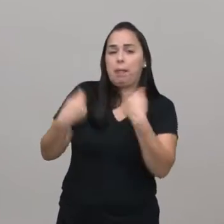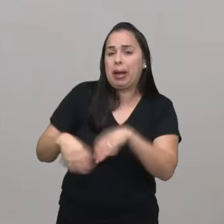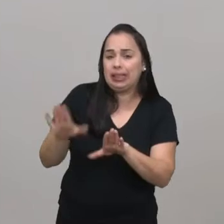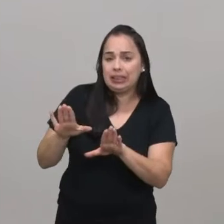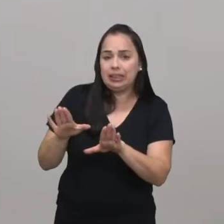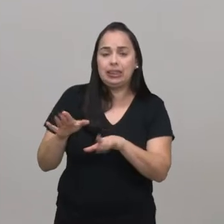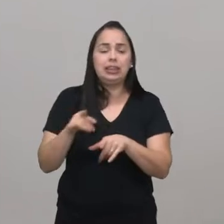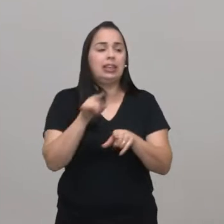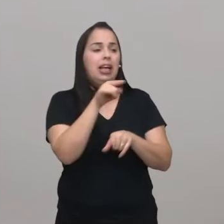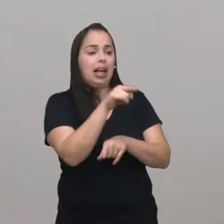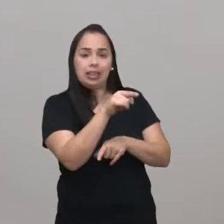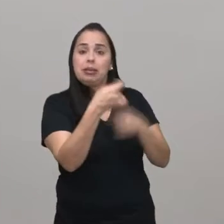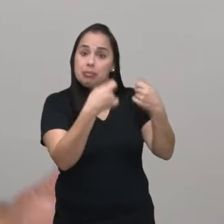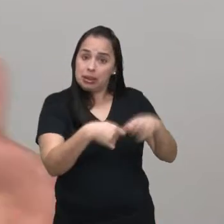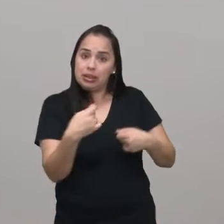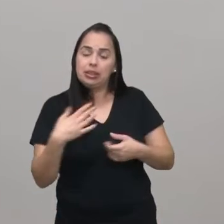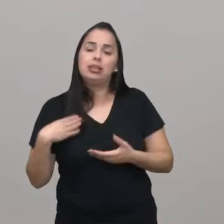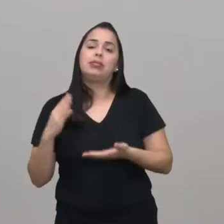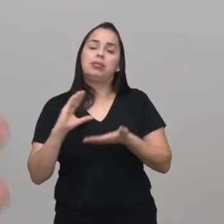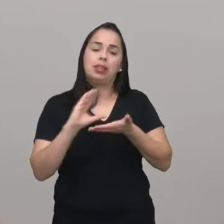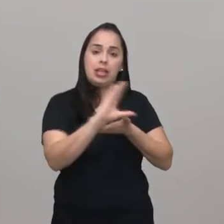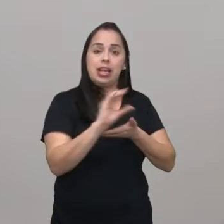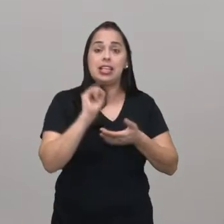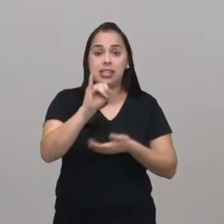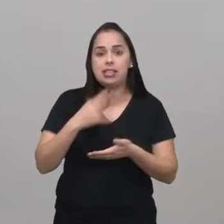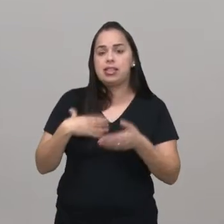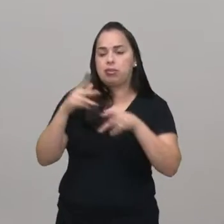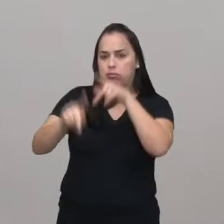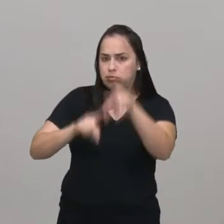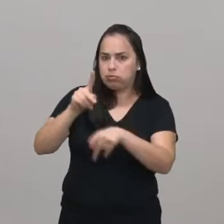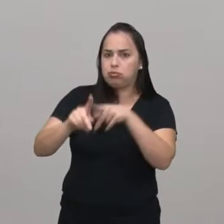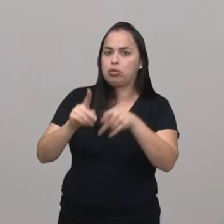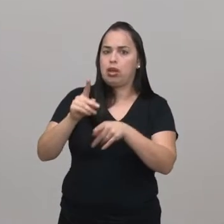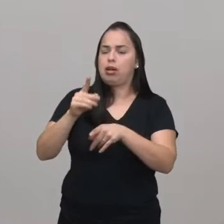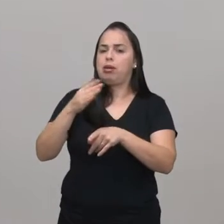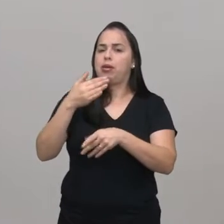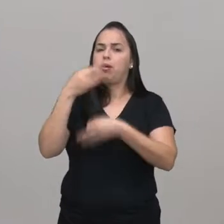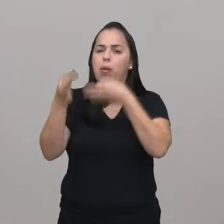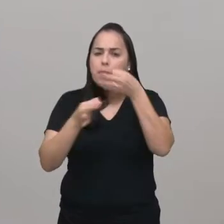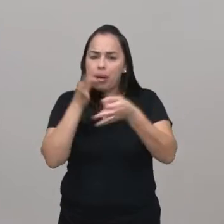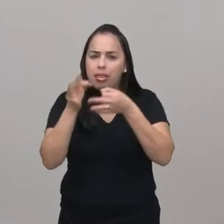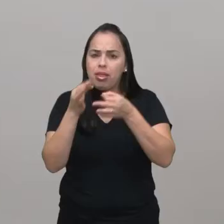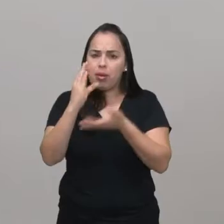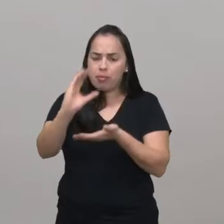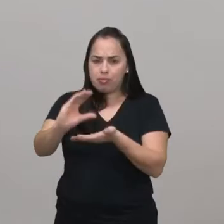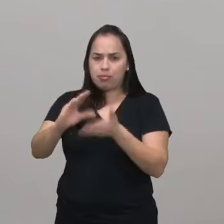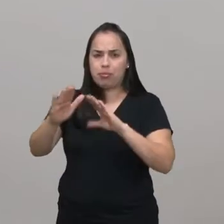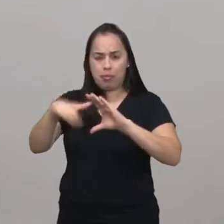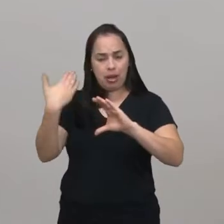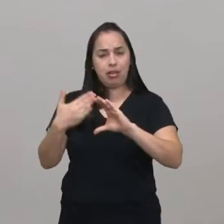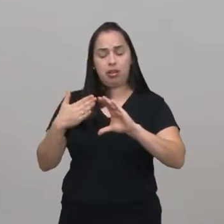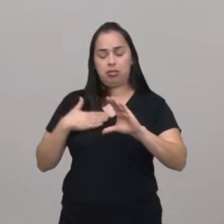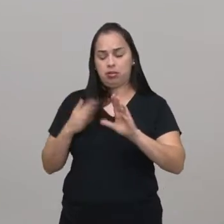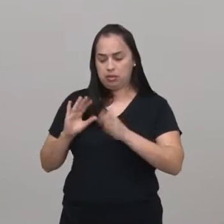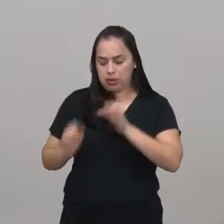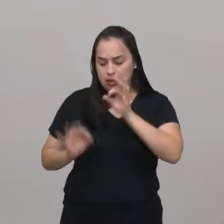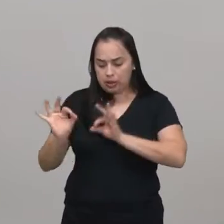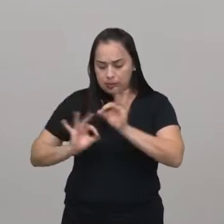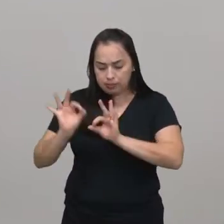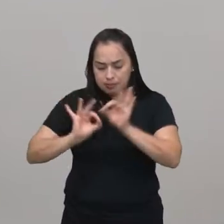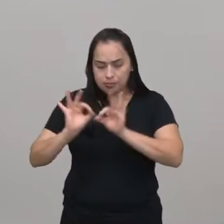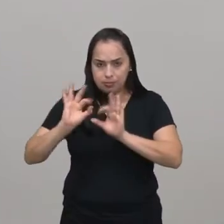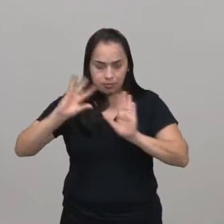tem demanda a população não pede e às vezes essa população se organizando mandando através de emenda sugestões a gente vai elaborar